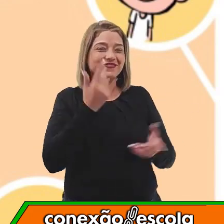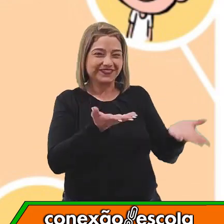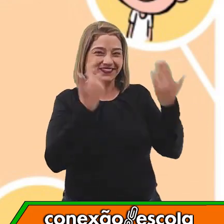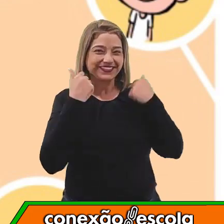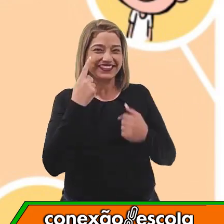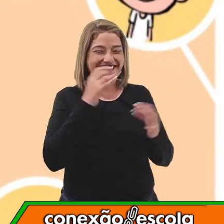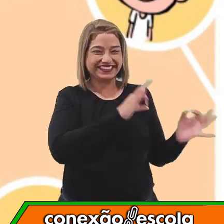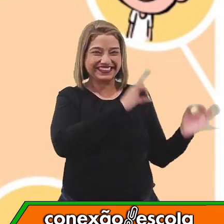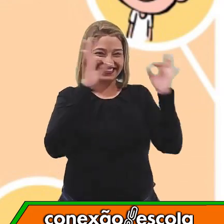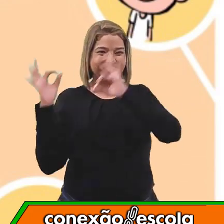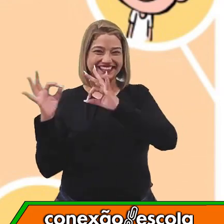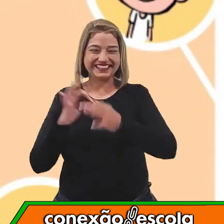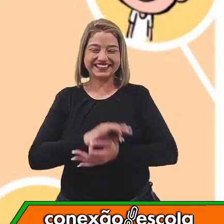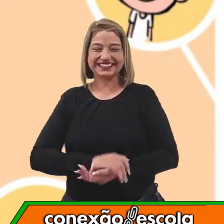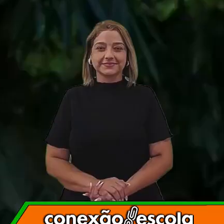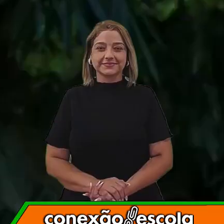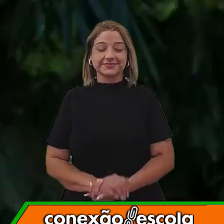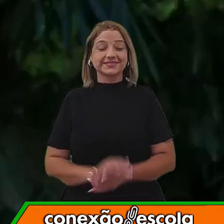assistir?